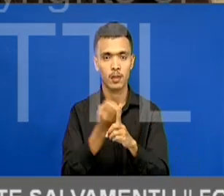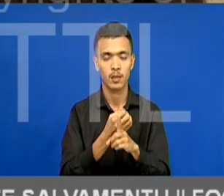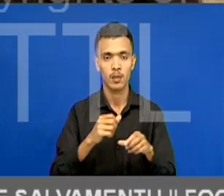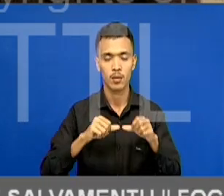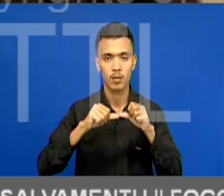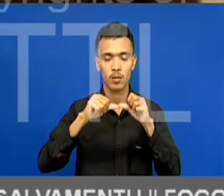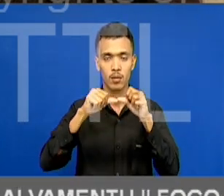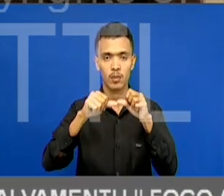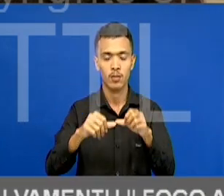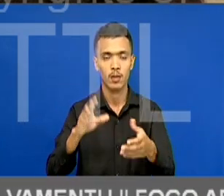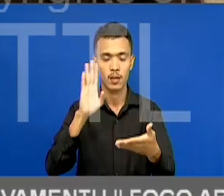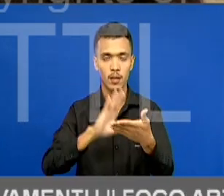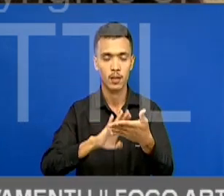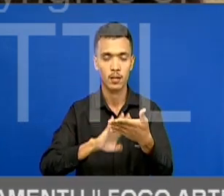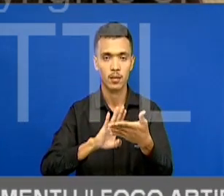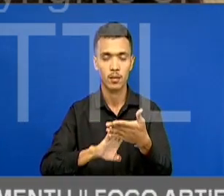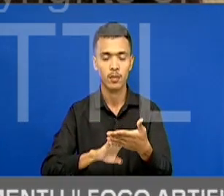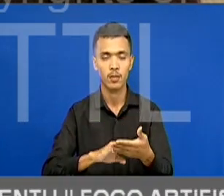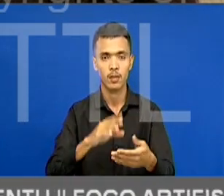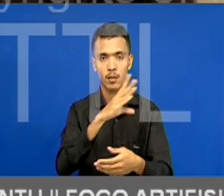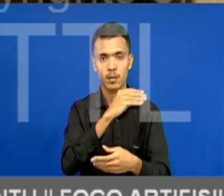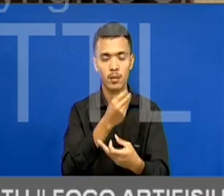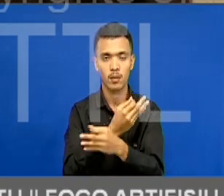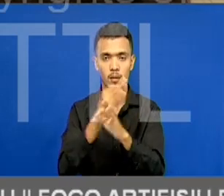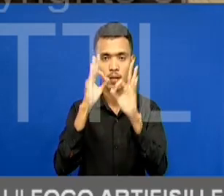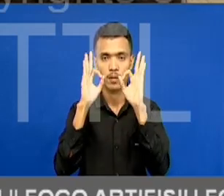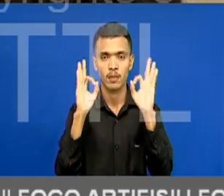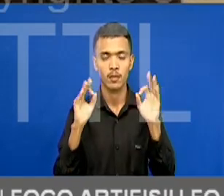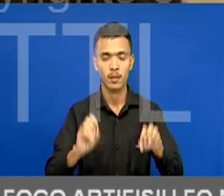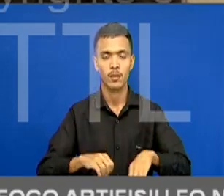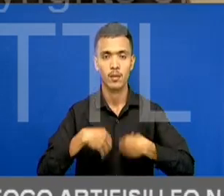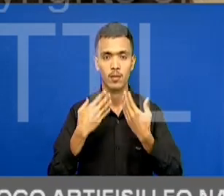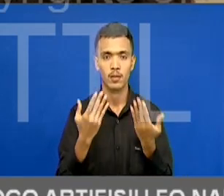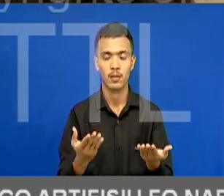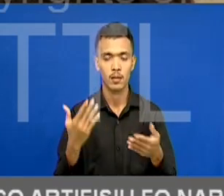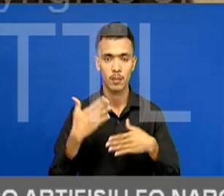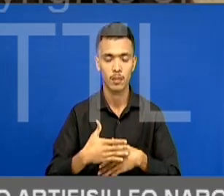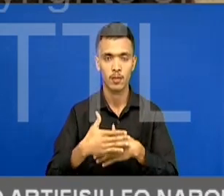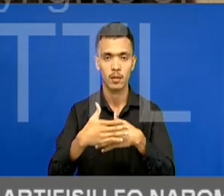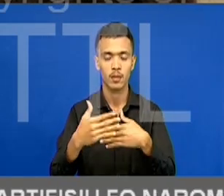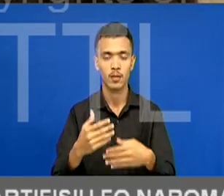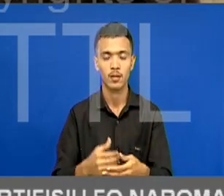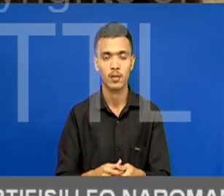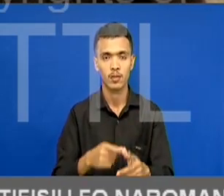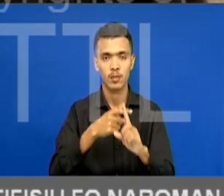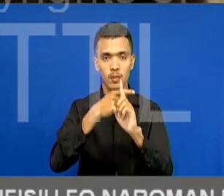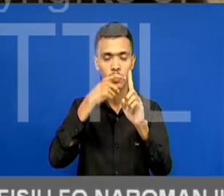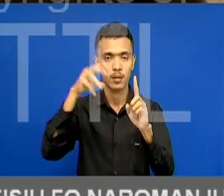ninian estuda to remata e o insa sira bele processa sir ne hoto usi